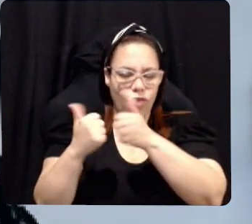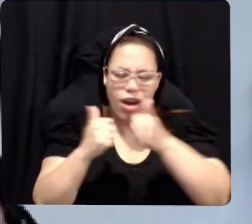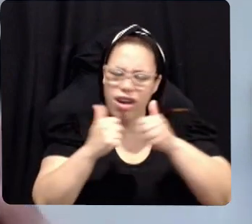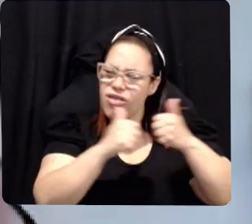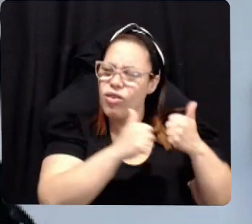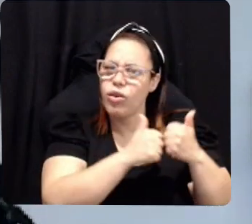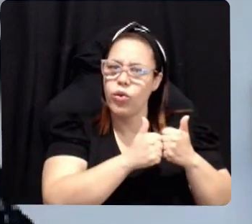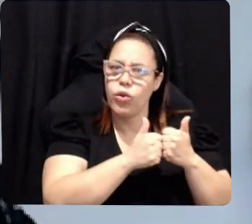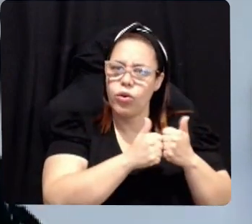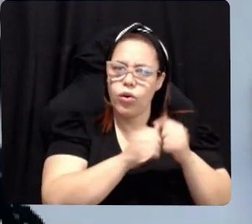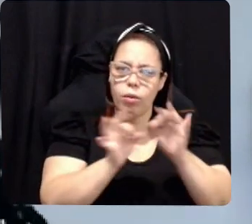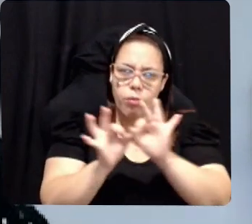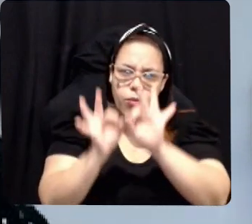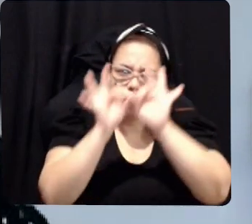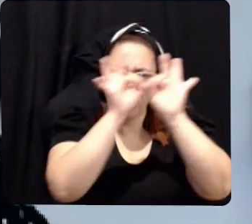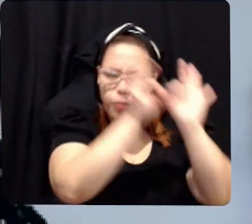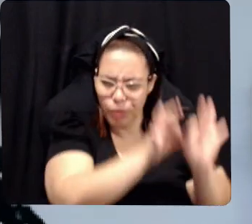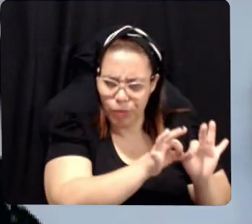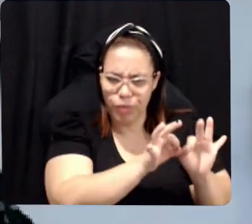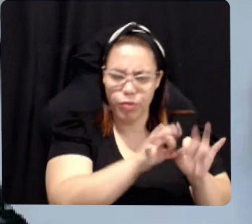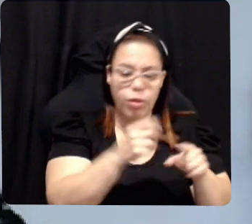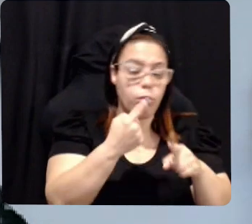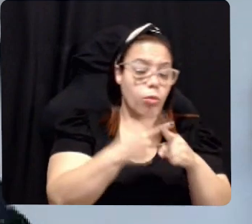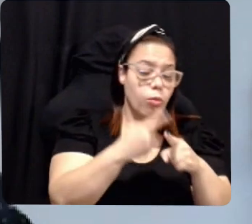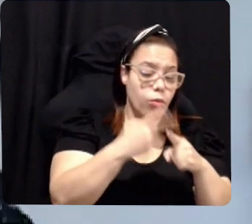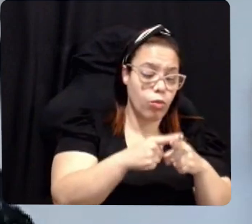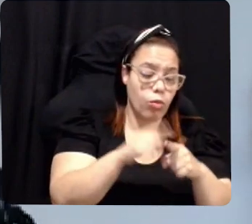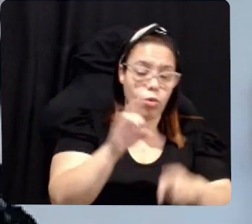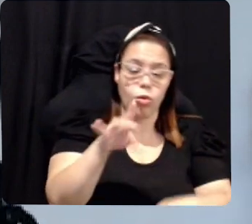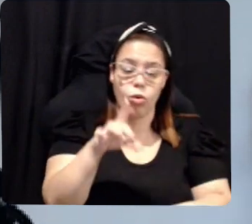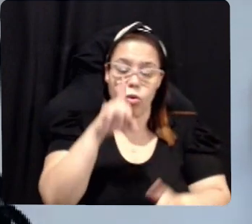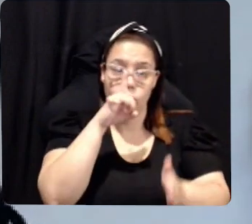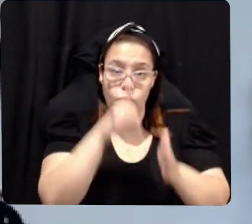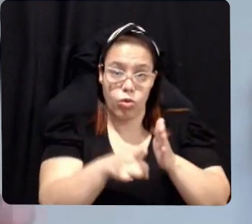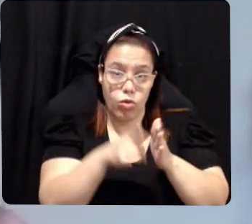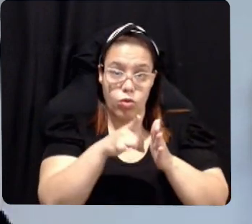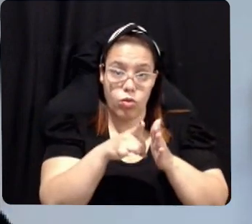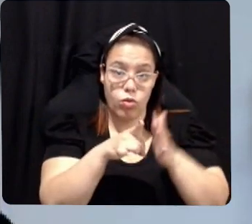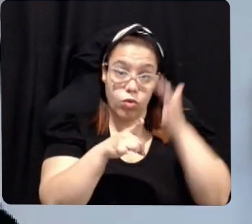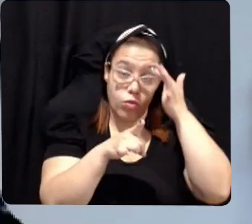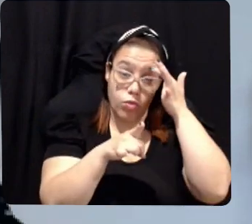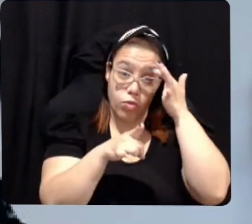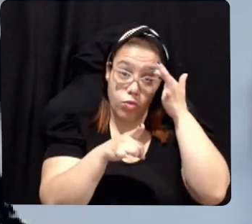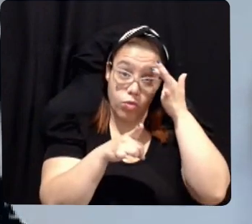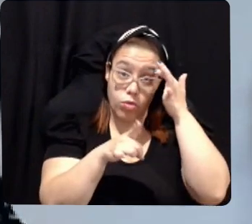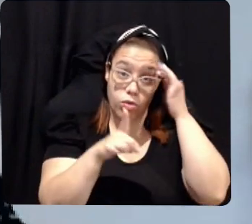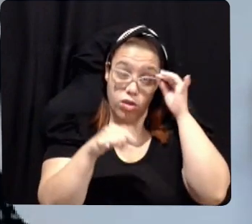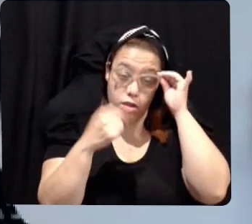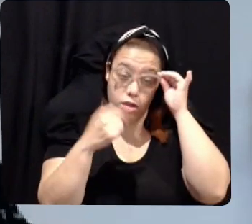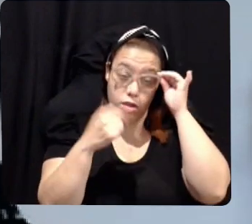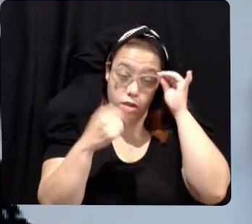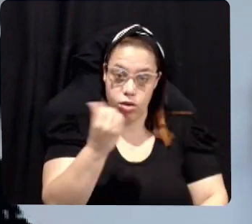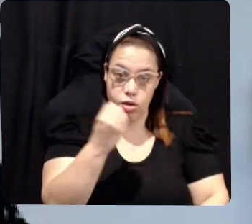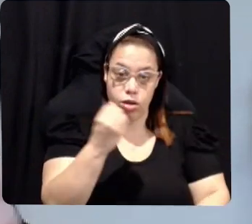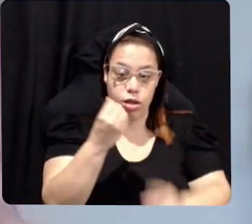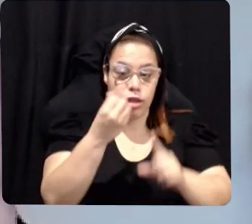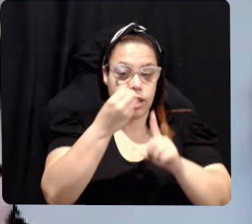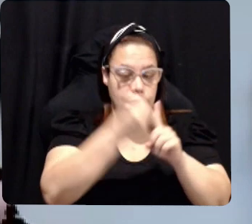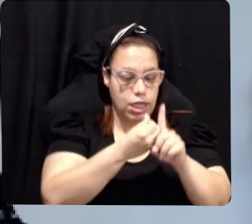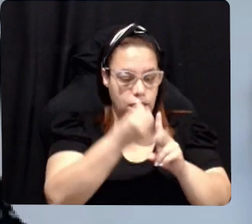várias avaliações, de um acompanhamento. Por quê? Eu só posso fechar o diagnóstico se depois